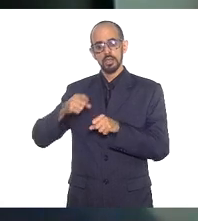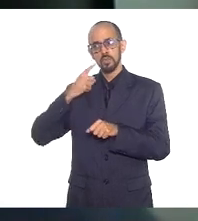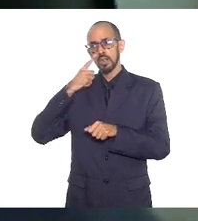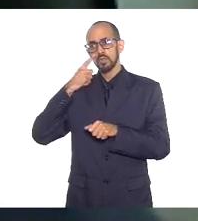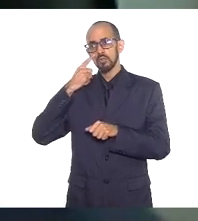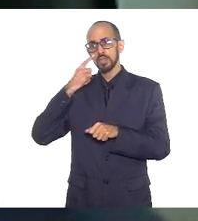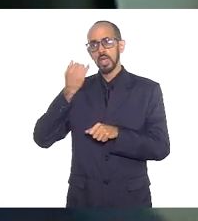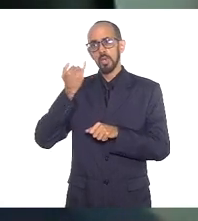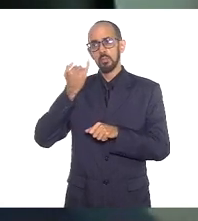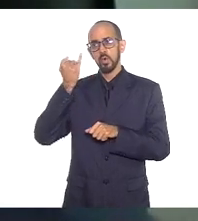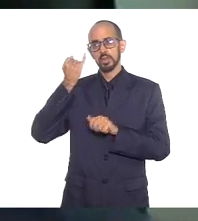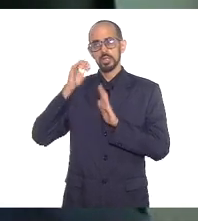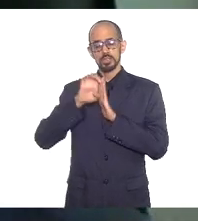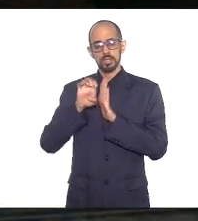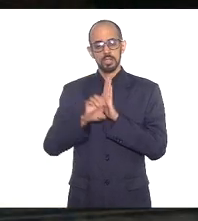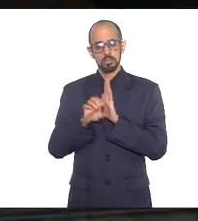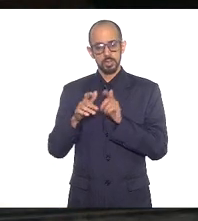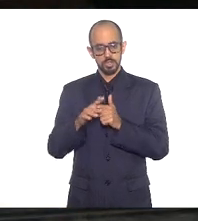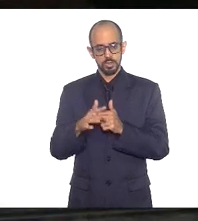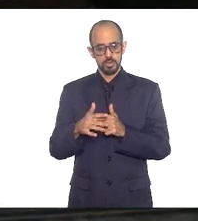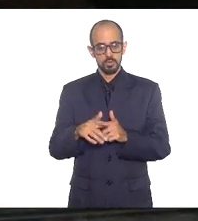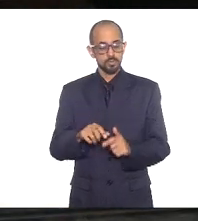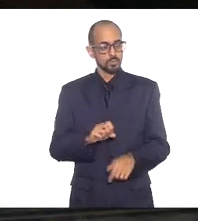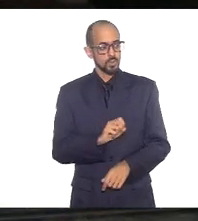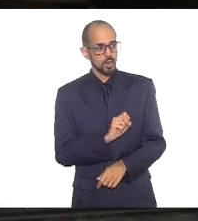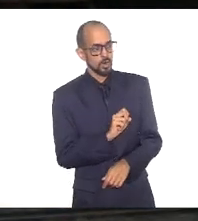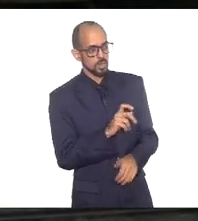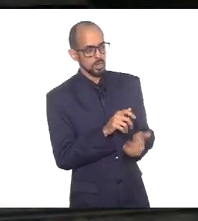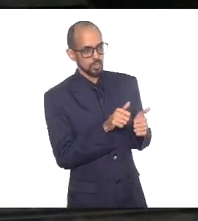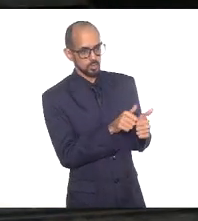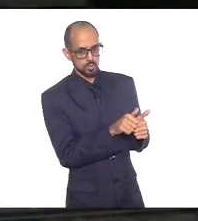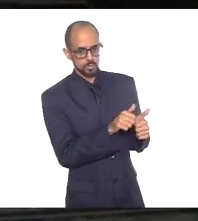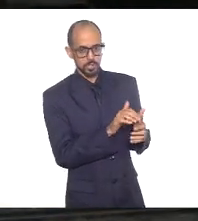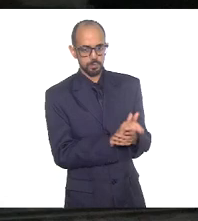pertinência dessas duas emendas. Já entendi.